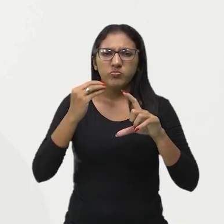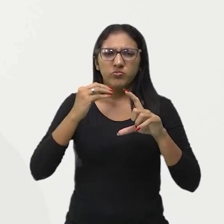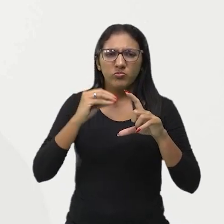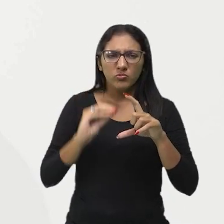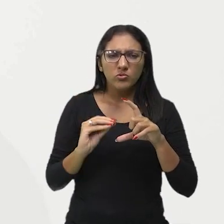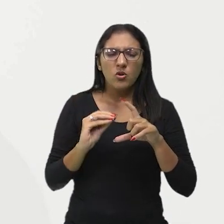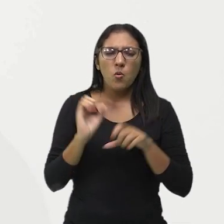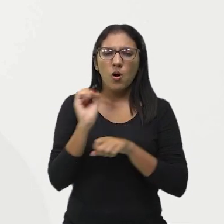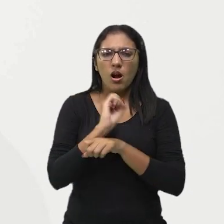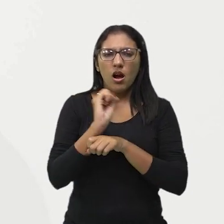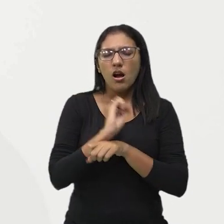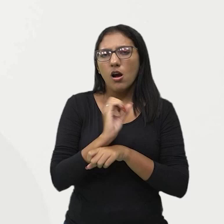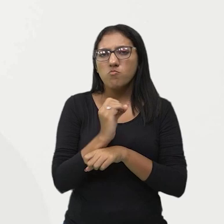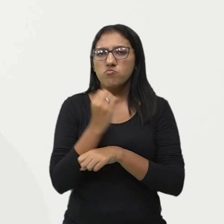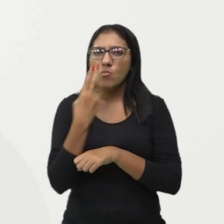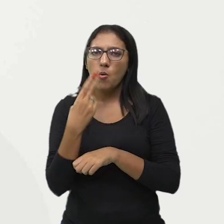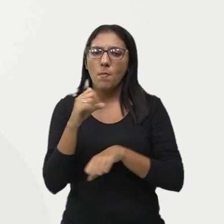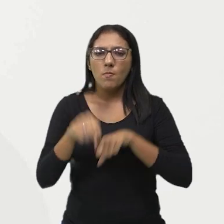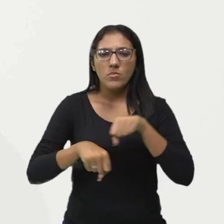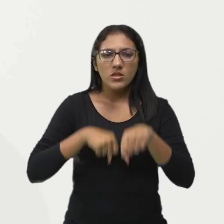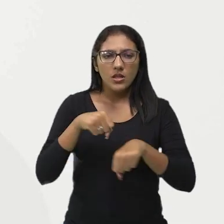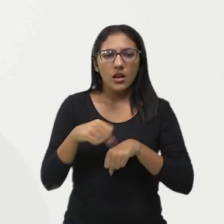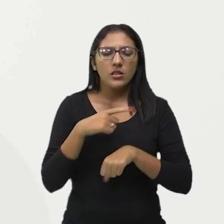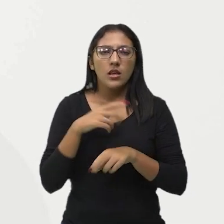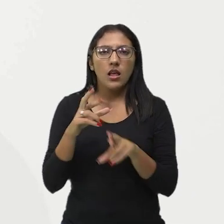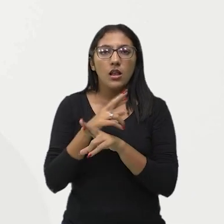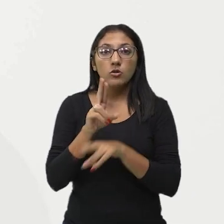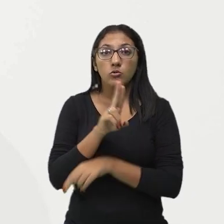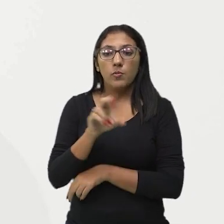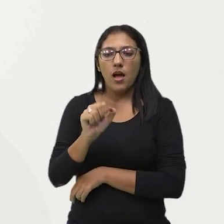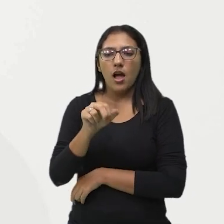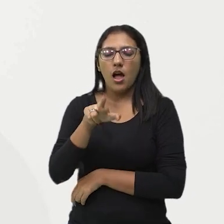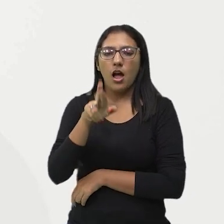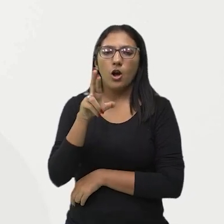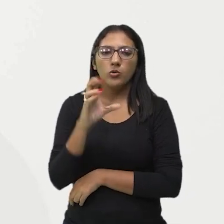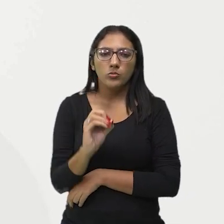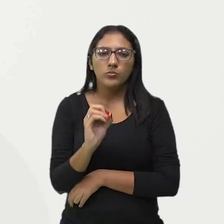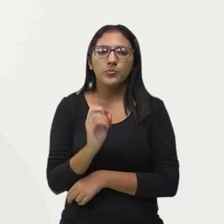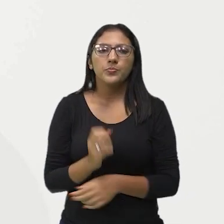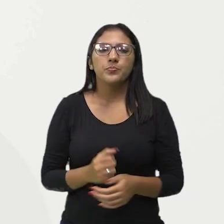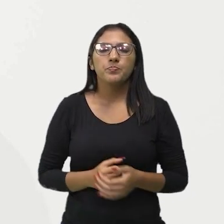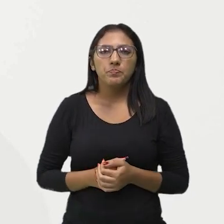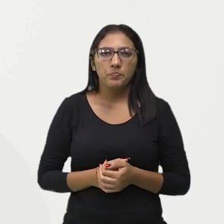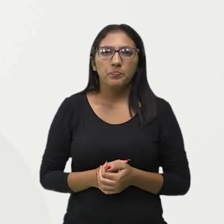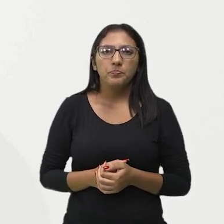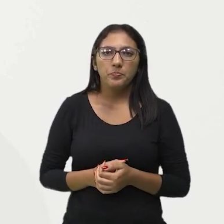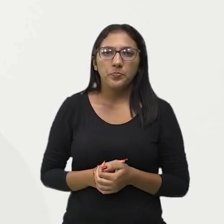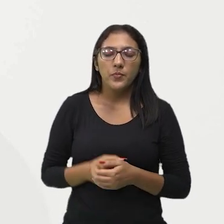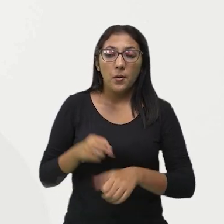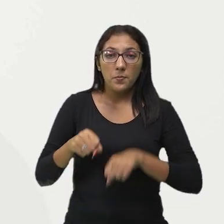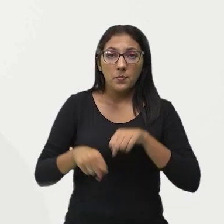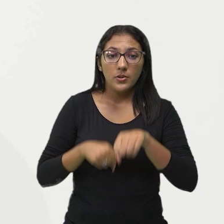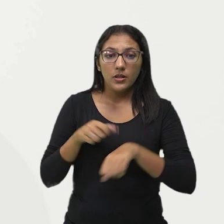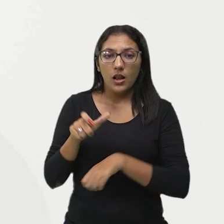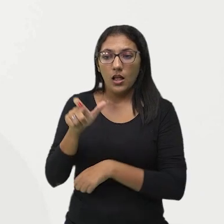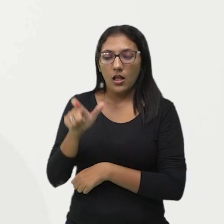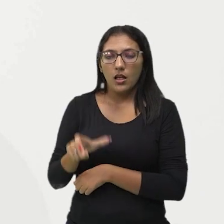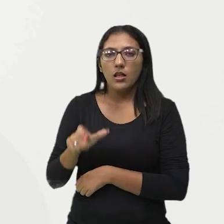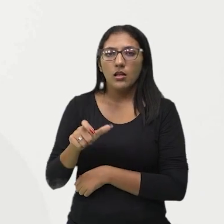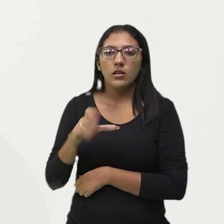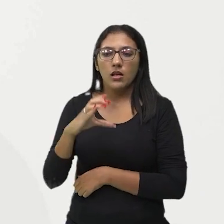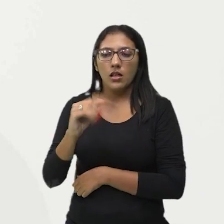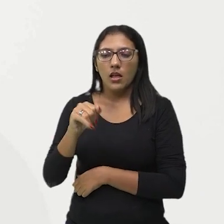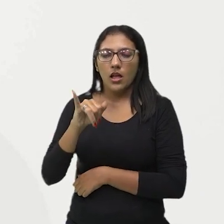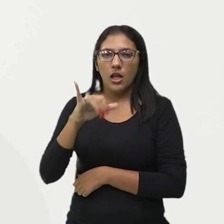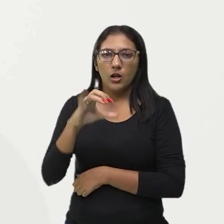A bicicleta de Caio, olha só, a bicicleta do Caio, com aro 26, o diâmetro da roda com